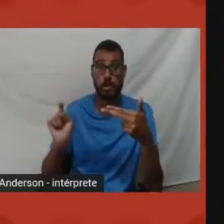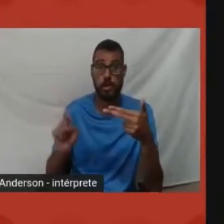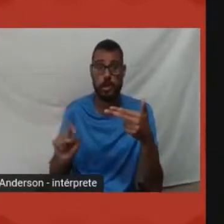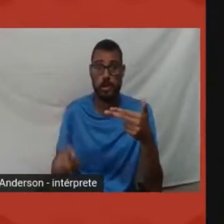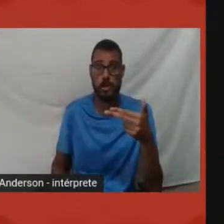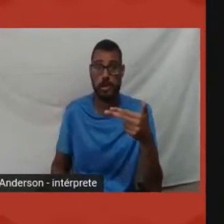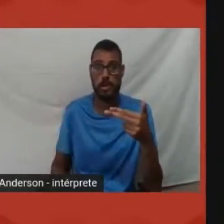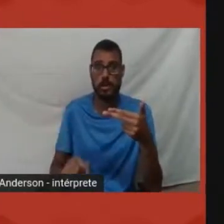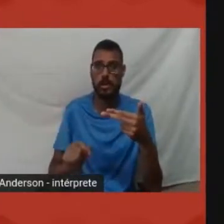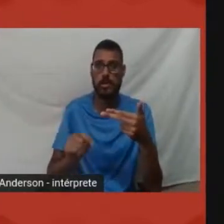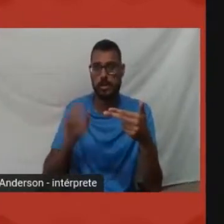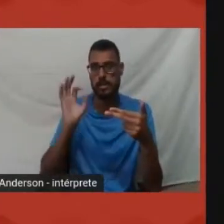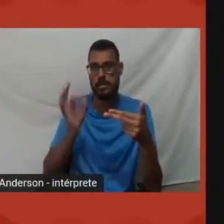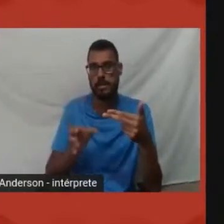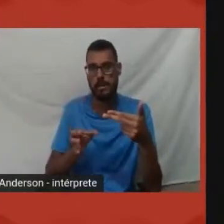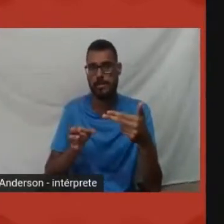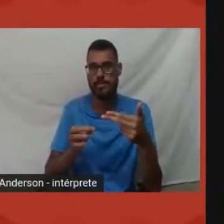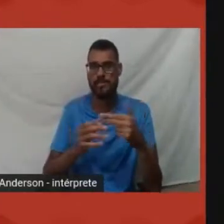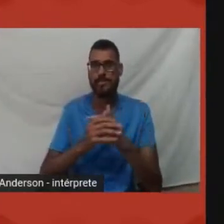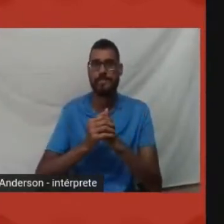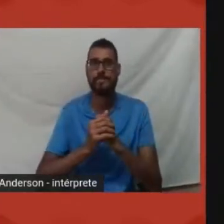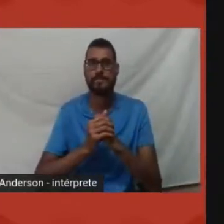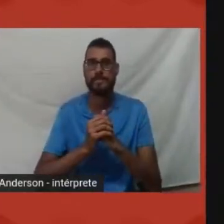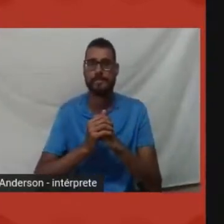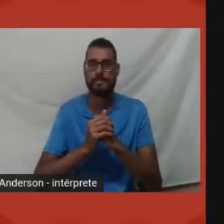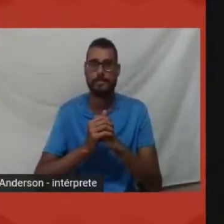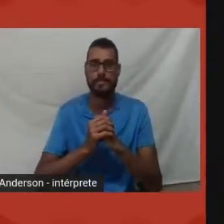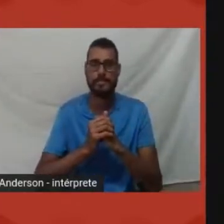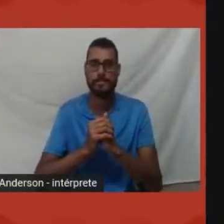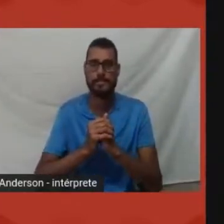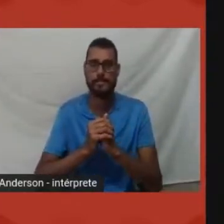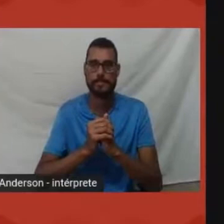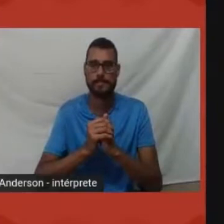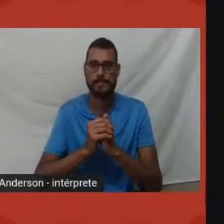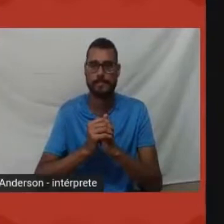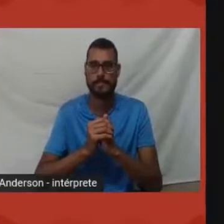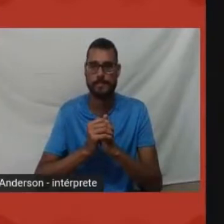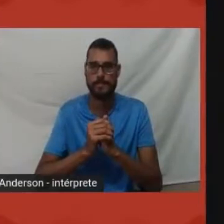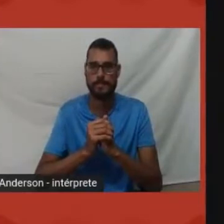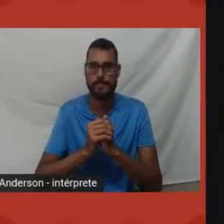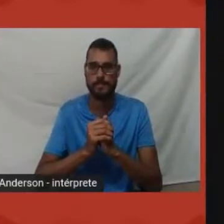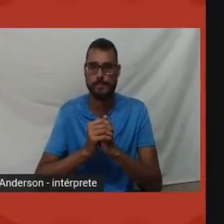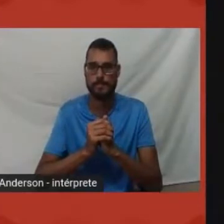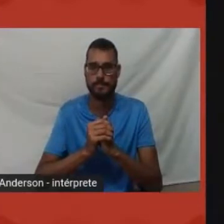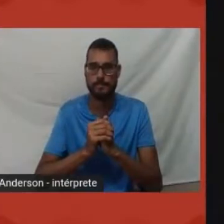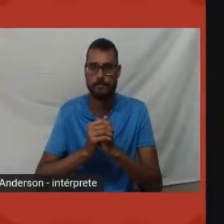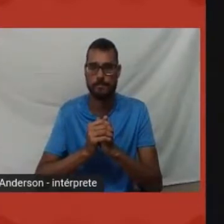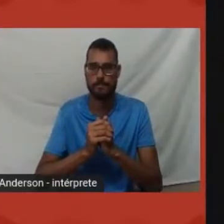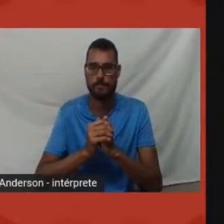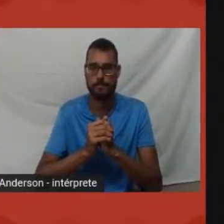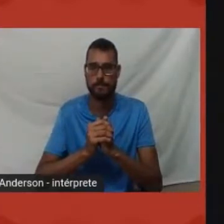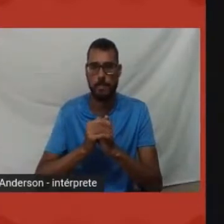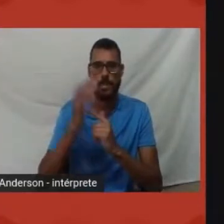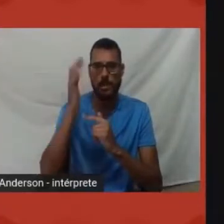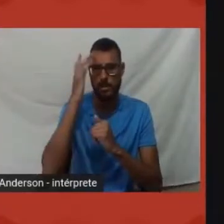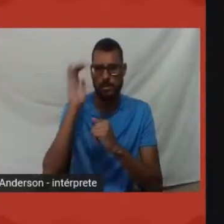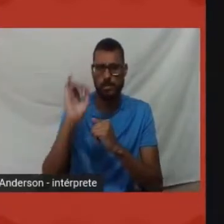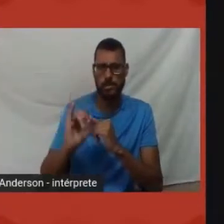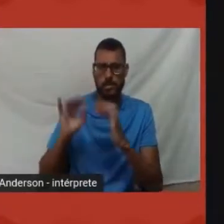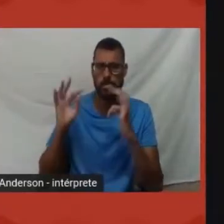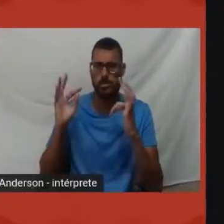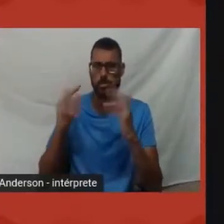Automaticamente a gente vai... É, não sei se todo mundo conhece